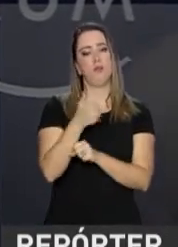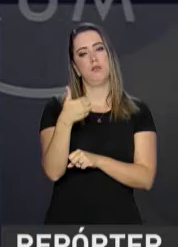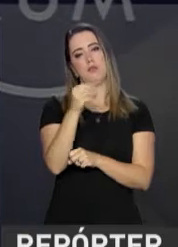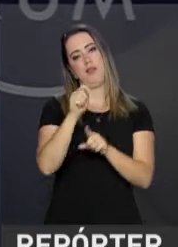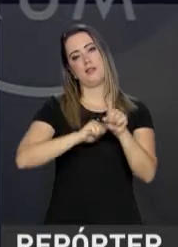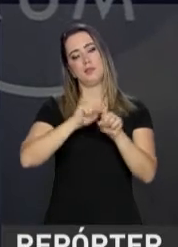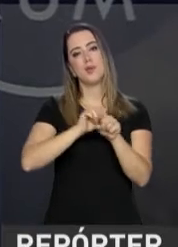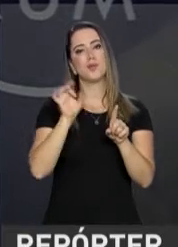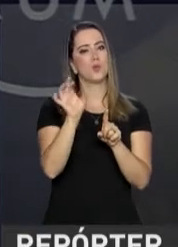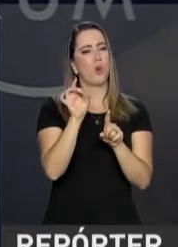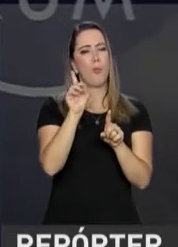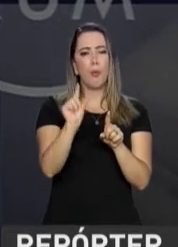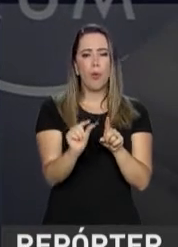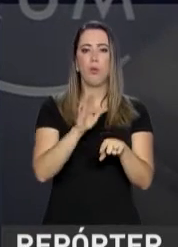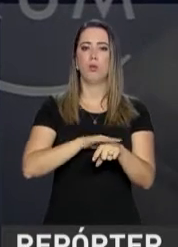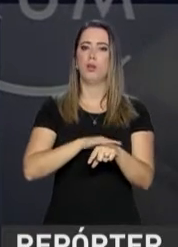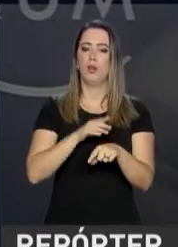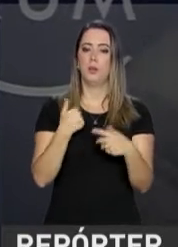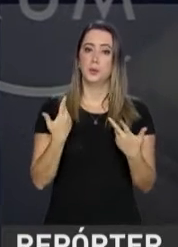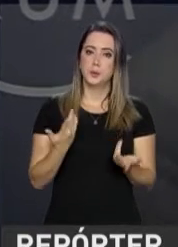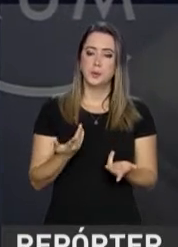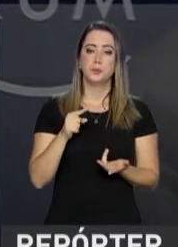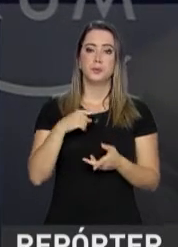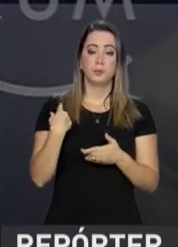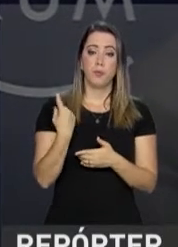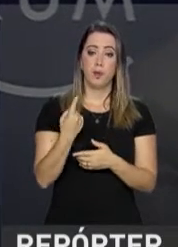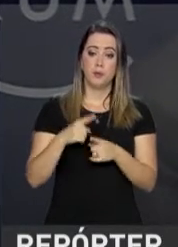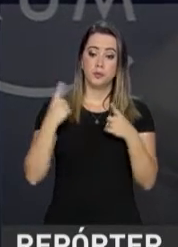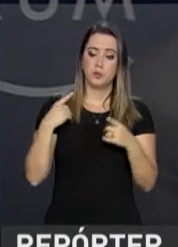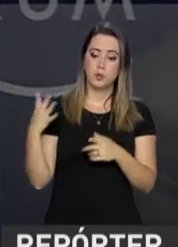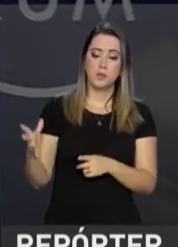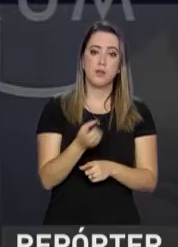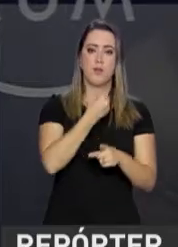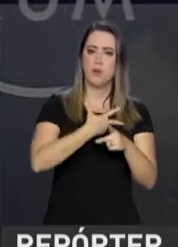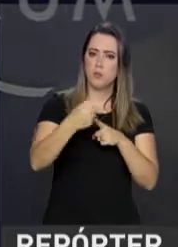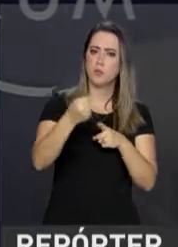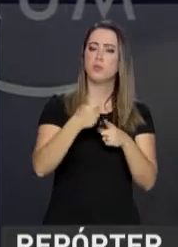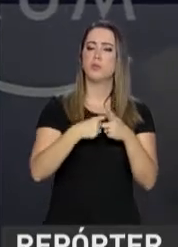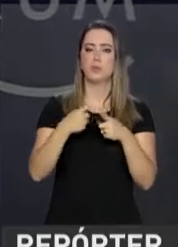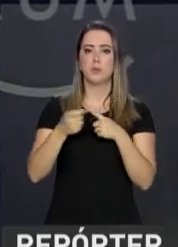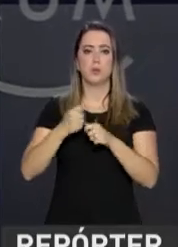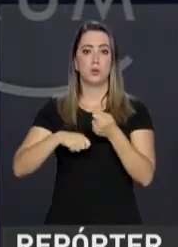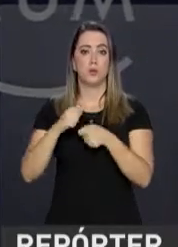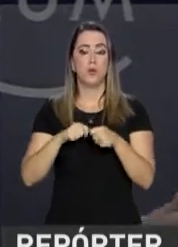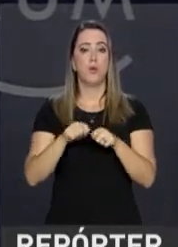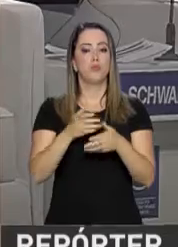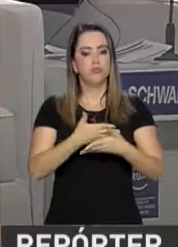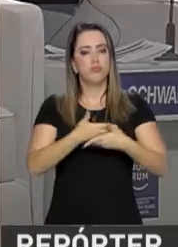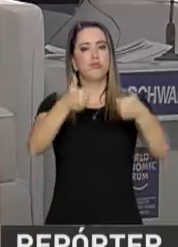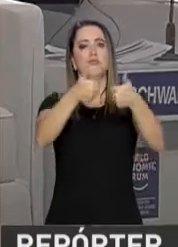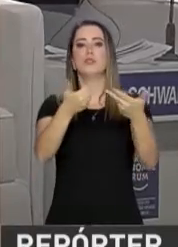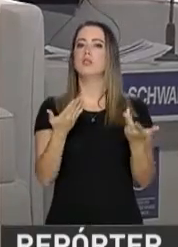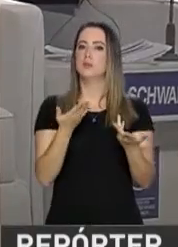incompreensões eu reconheço mas ao longo desse tempo nós conseguimos tirá lo da recessão e produzir efeito extraordinário